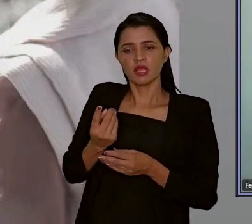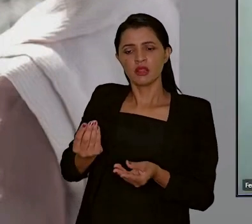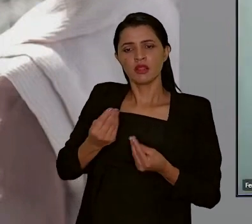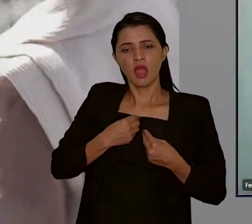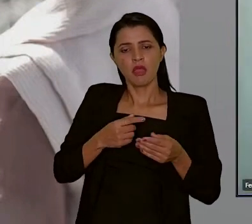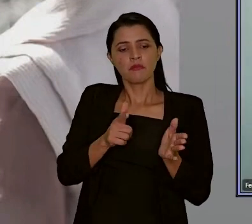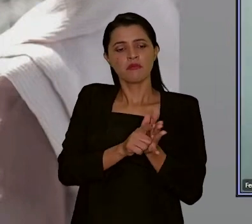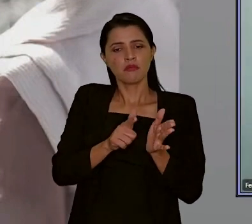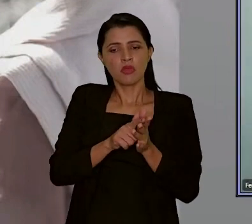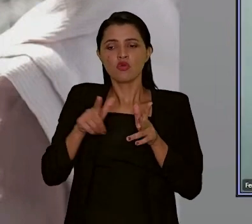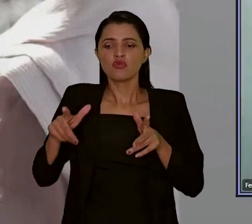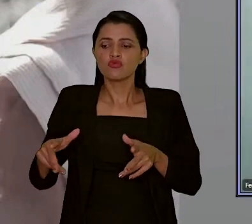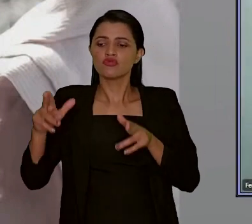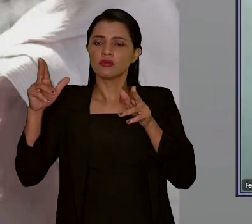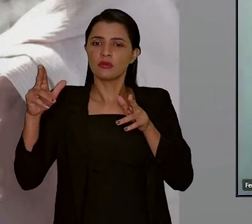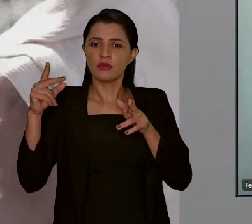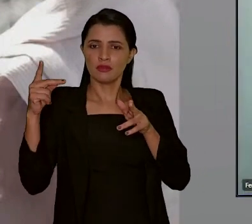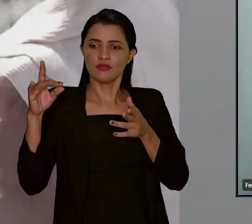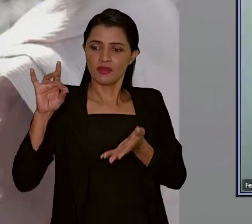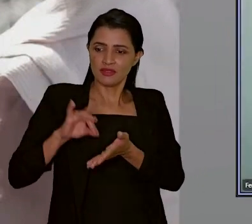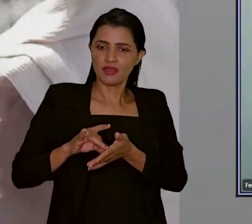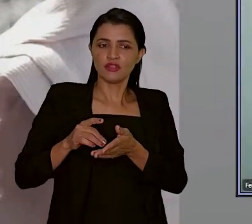buscar essas